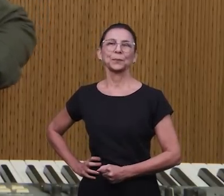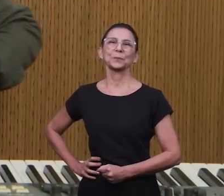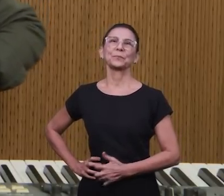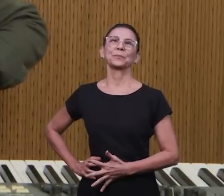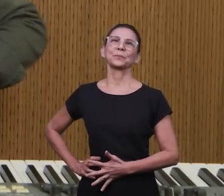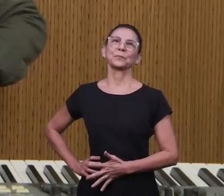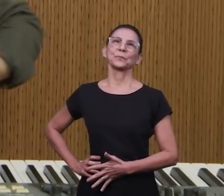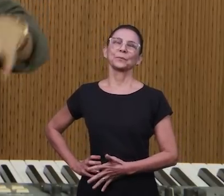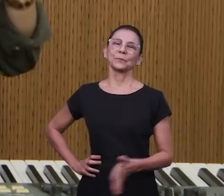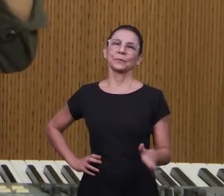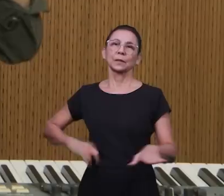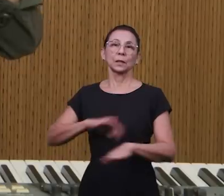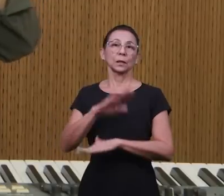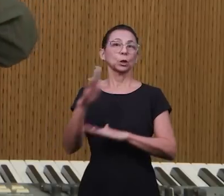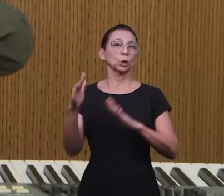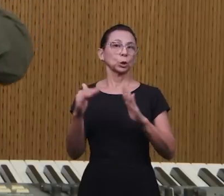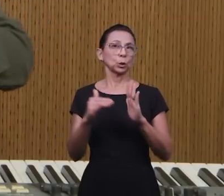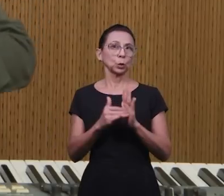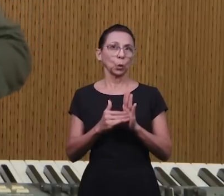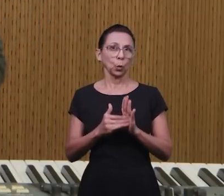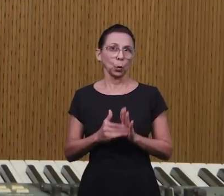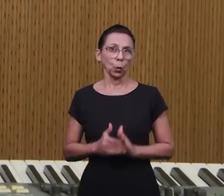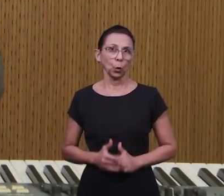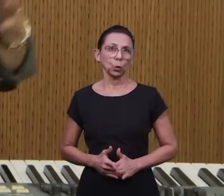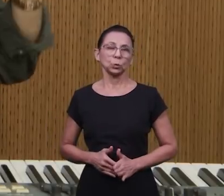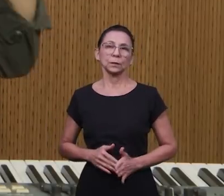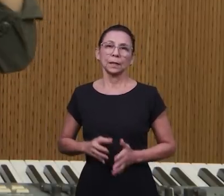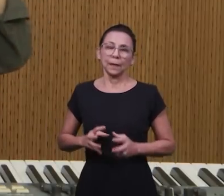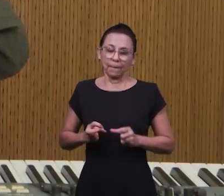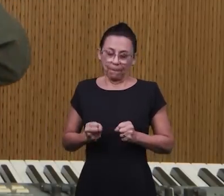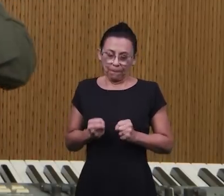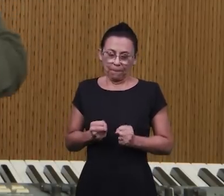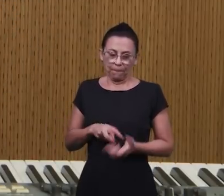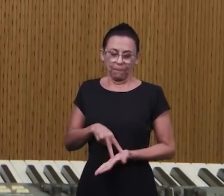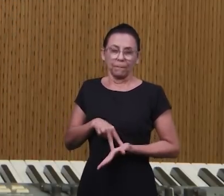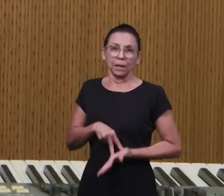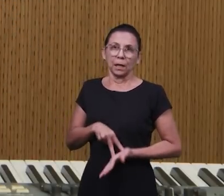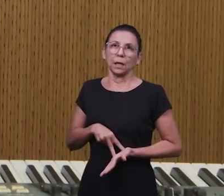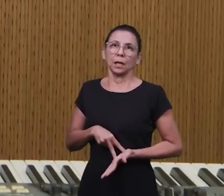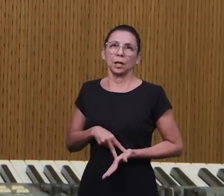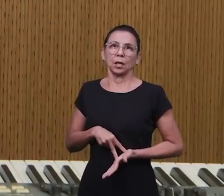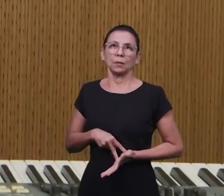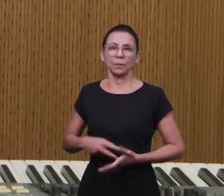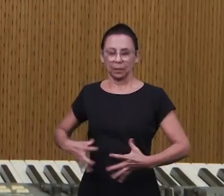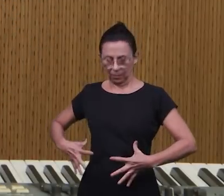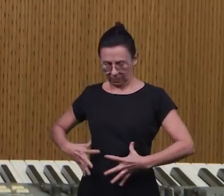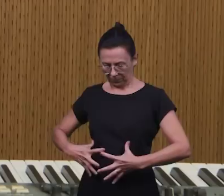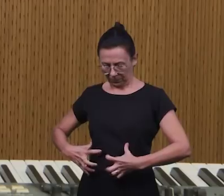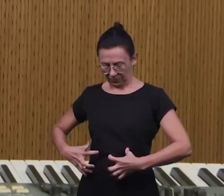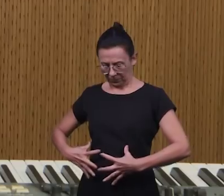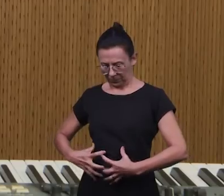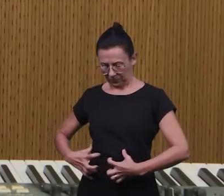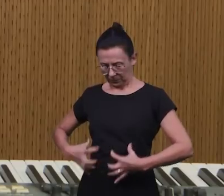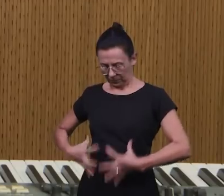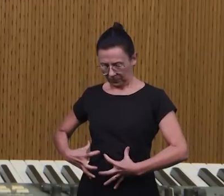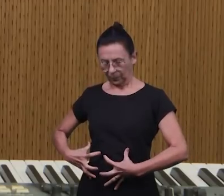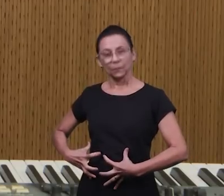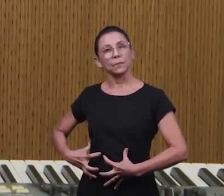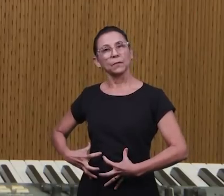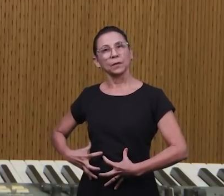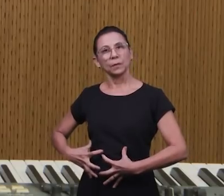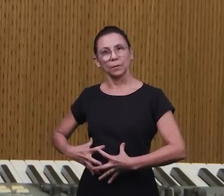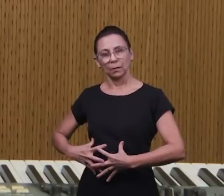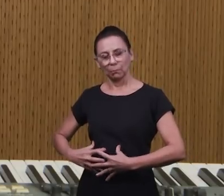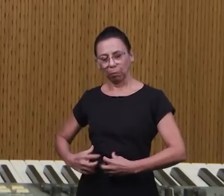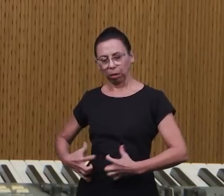Fiz todos esses sem desmontar minha estrutura, sem relaxar o músculo. Façam todos